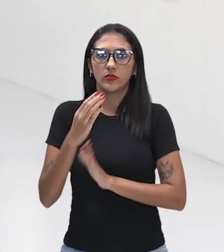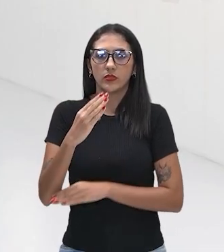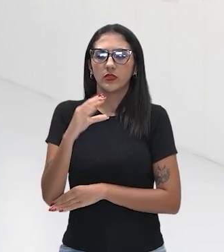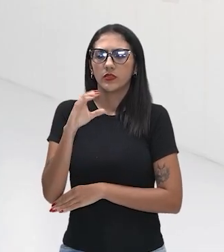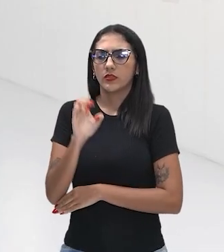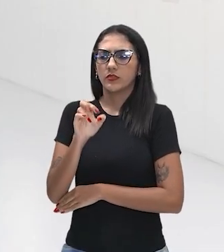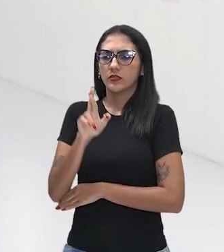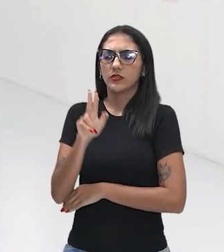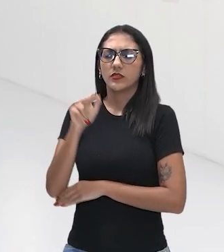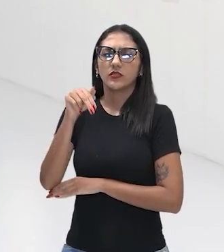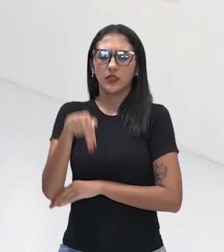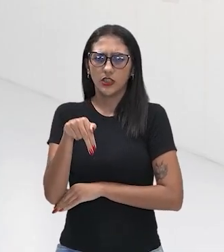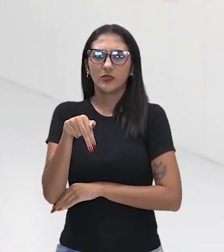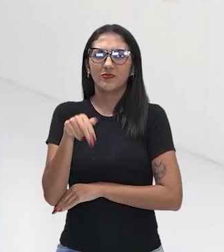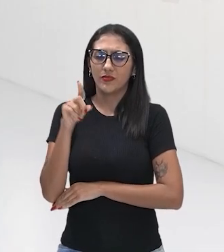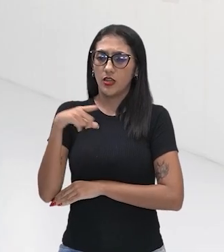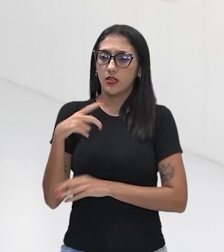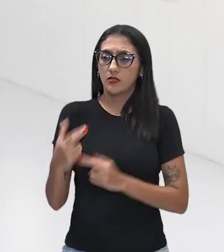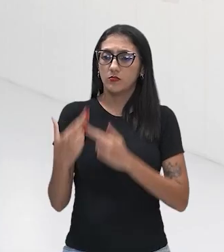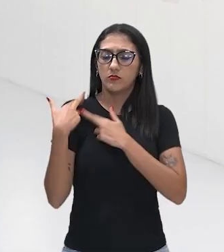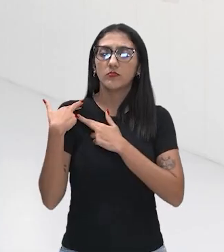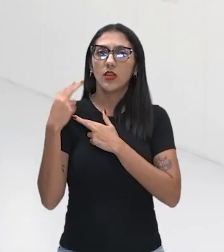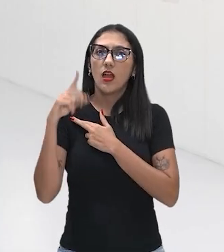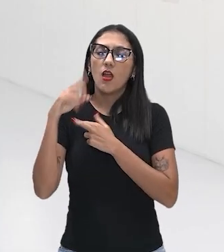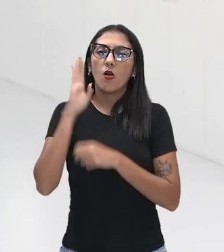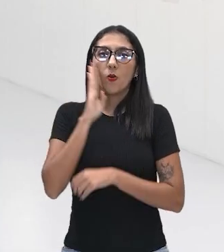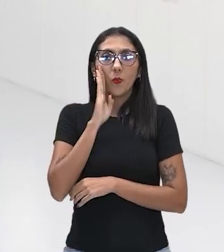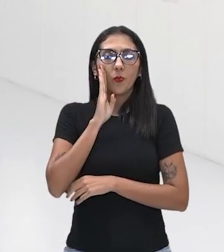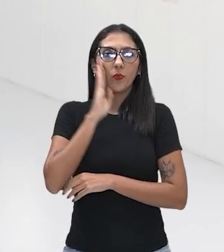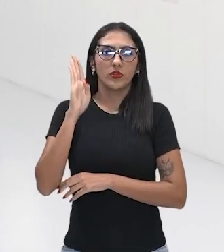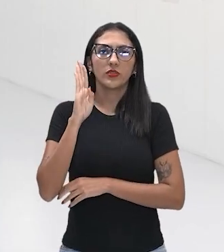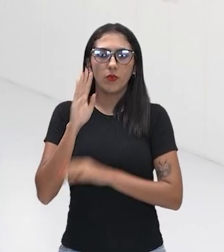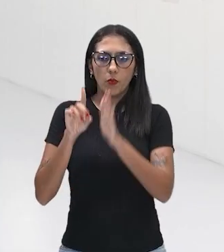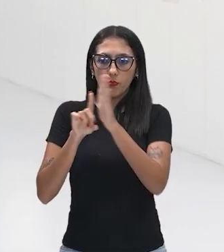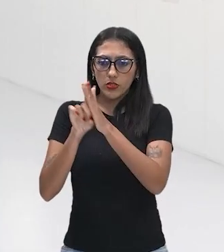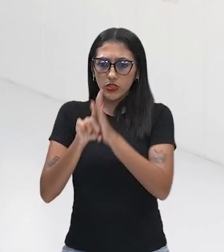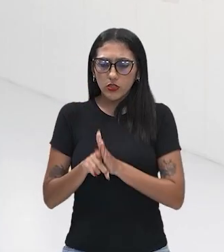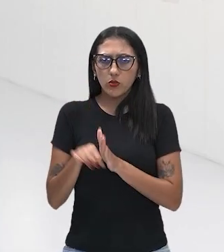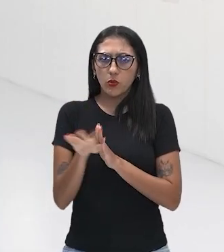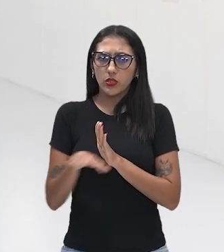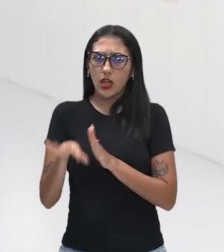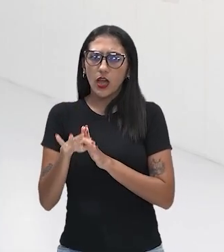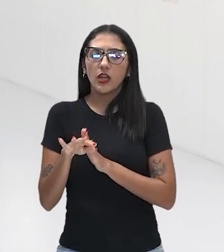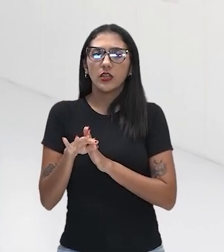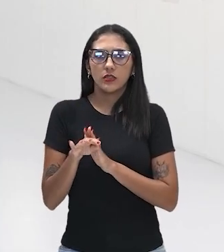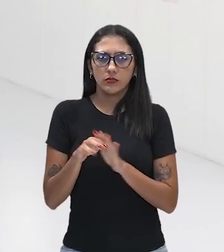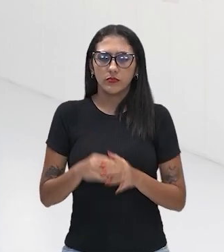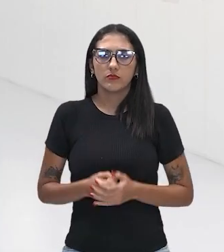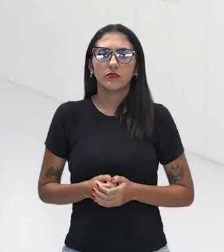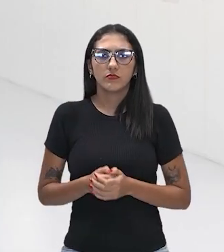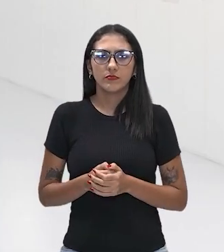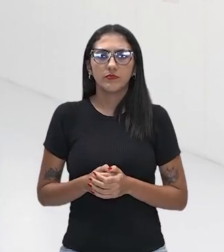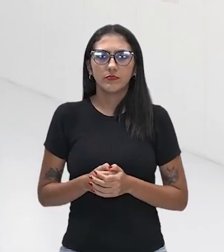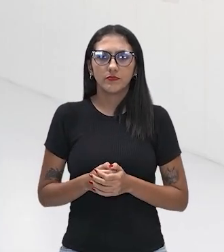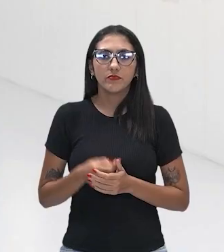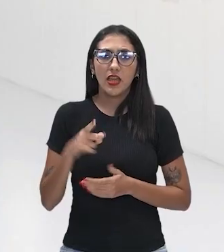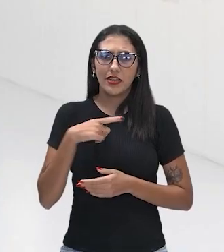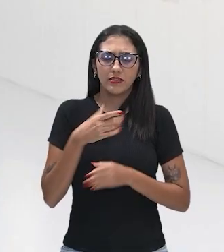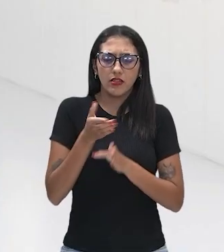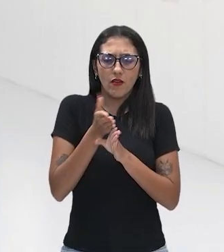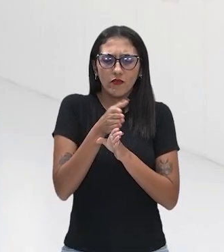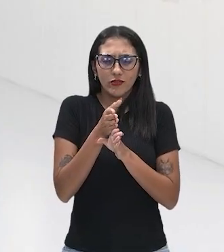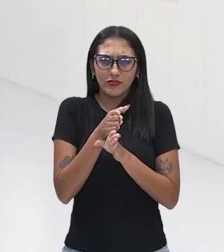né? Ele é o maior laboratório de física de partículas do mundo, pessoal. E ele está na fronteira de